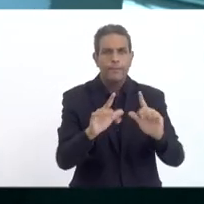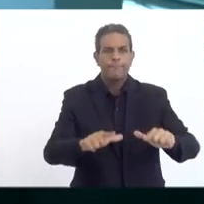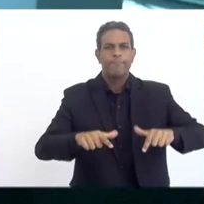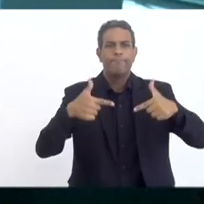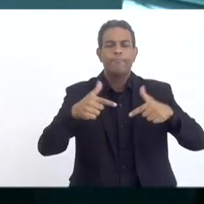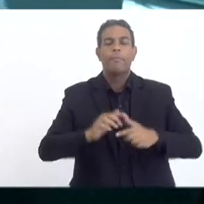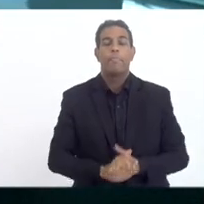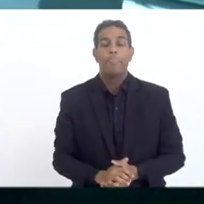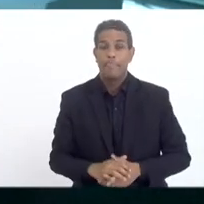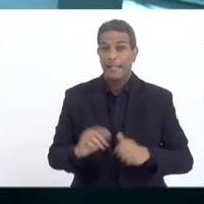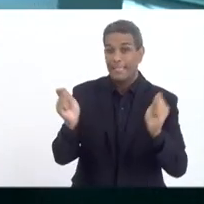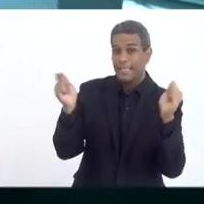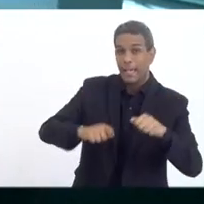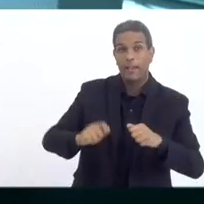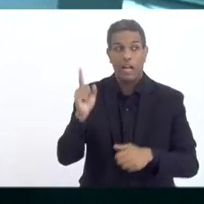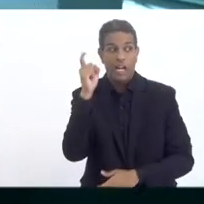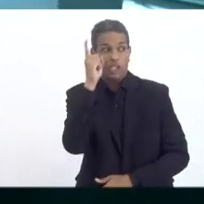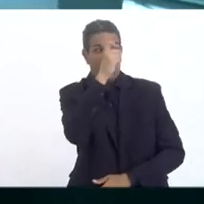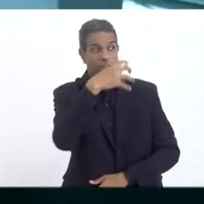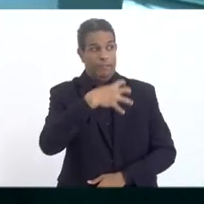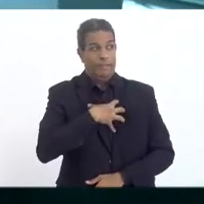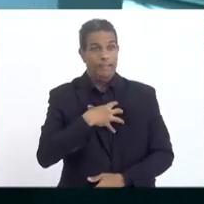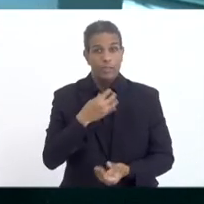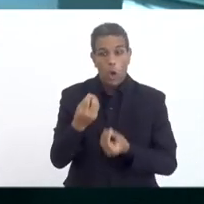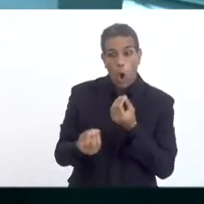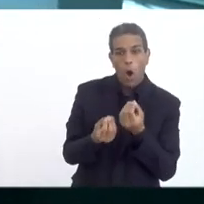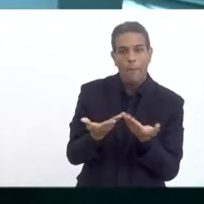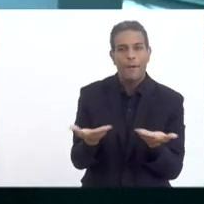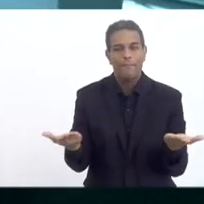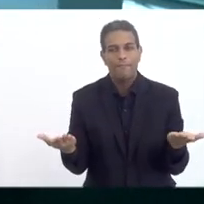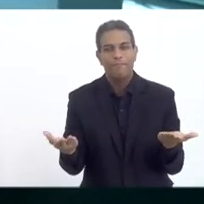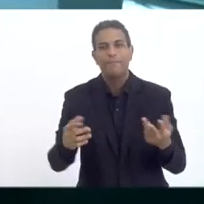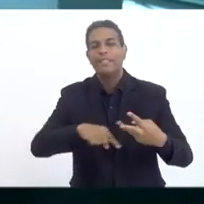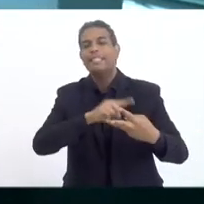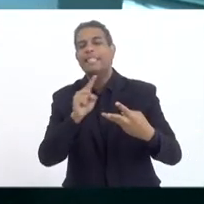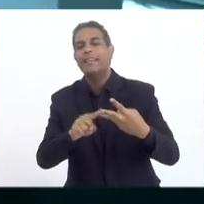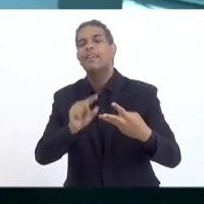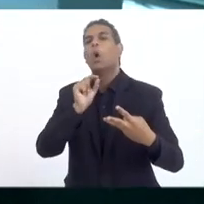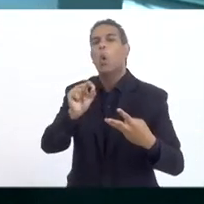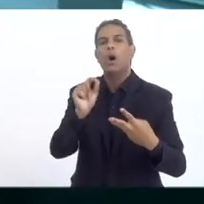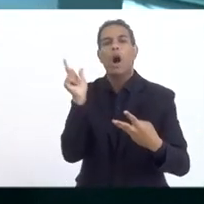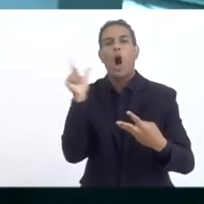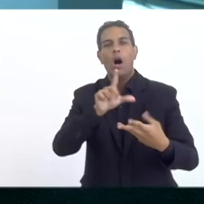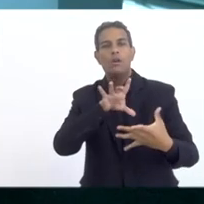pessoas, possuem alguma dificuldade na sua interpretação. O terceiro é a questão do contrato de